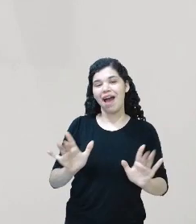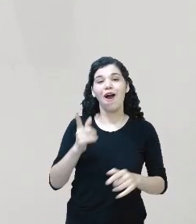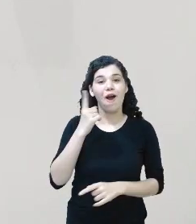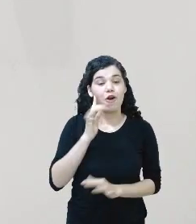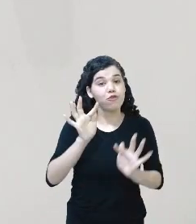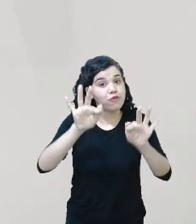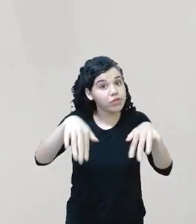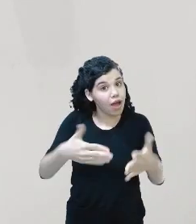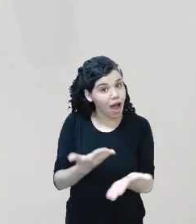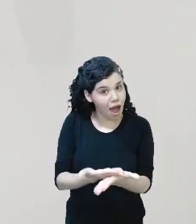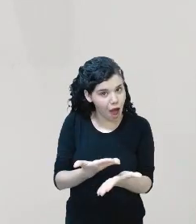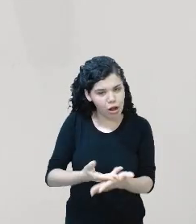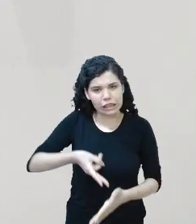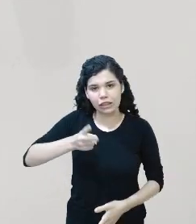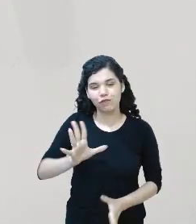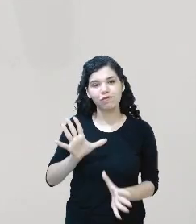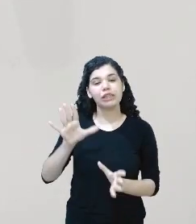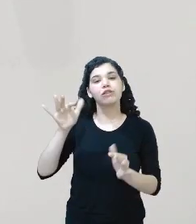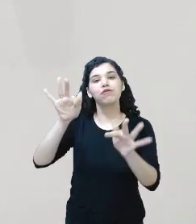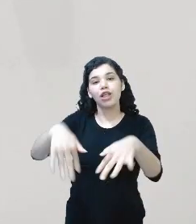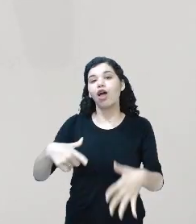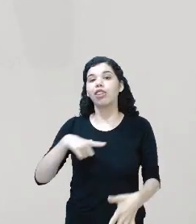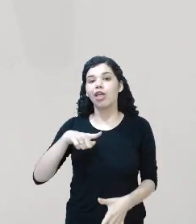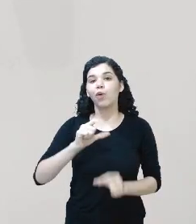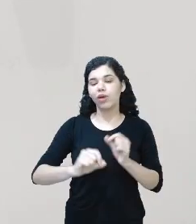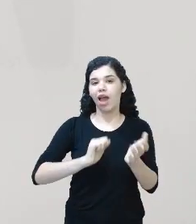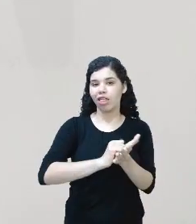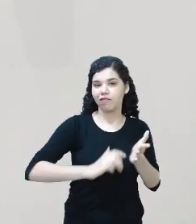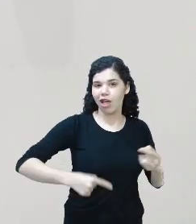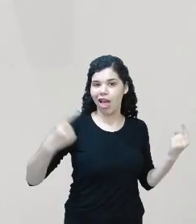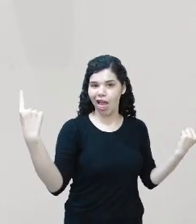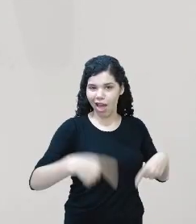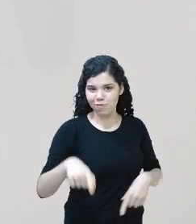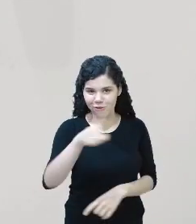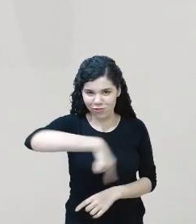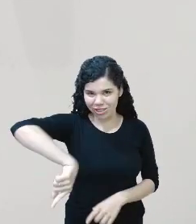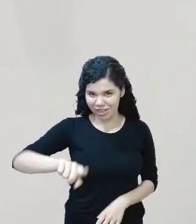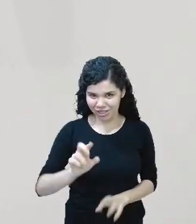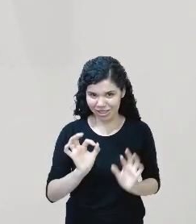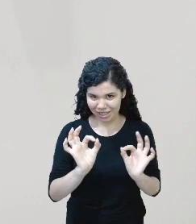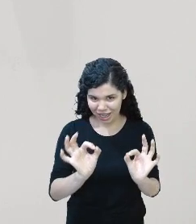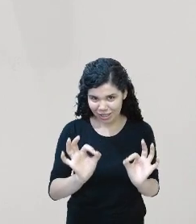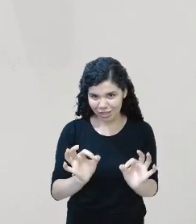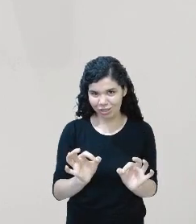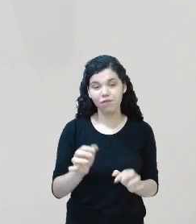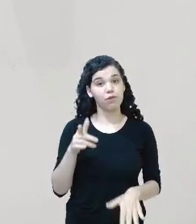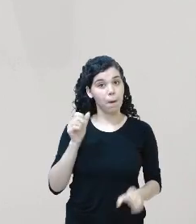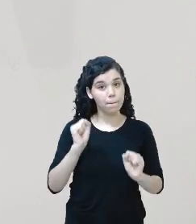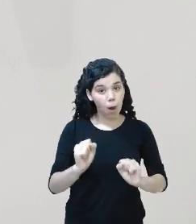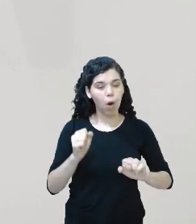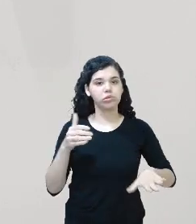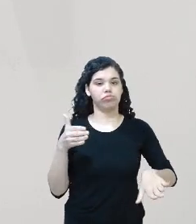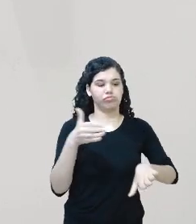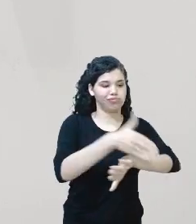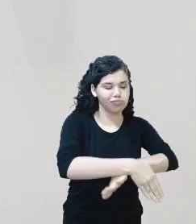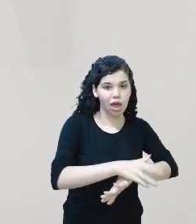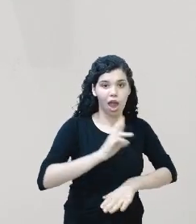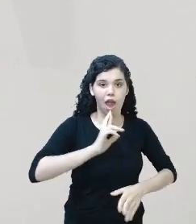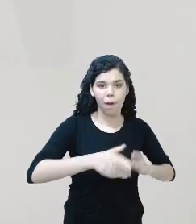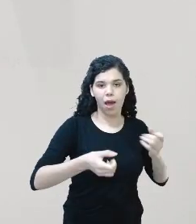no final da nossa aula sempre tenho algum desafio para você. Então, vai lá,